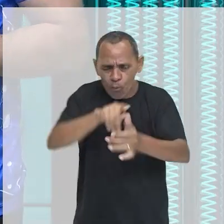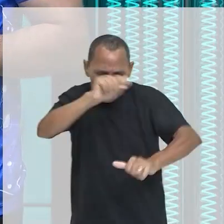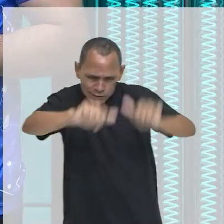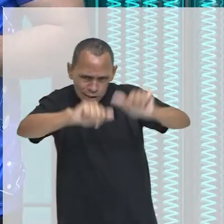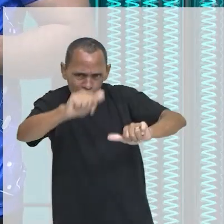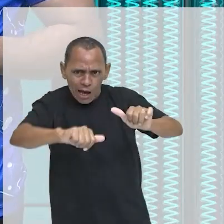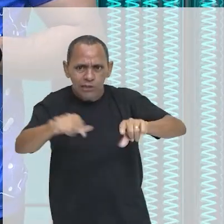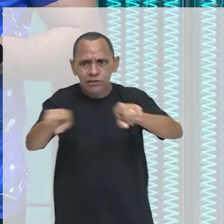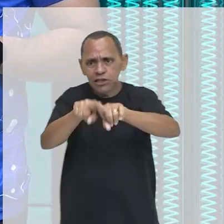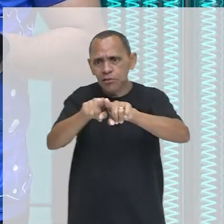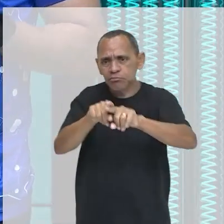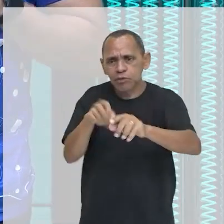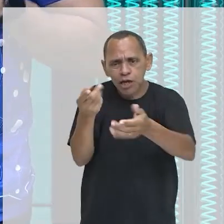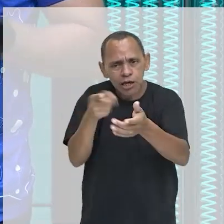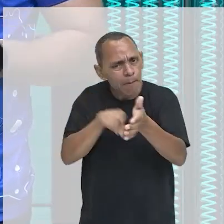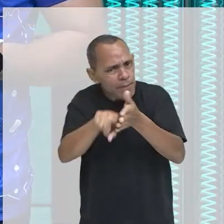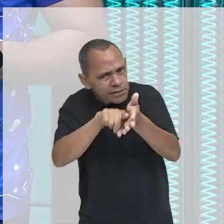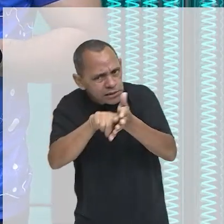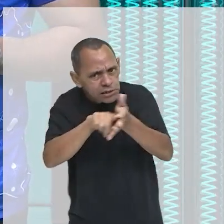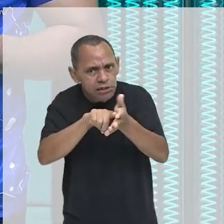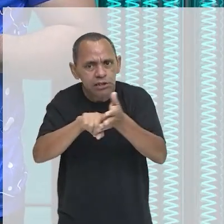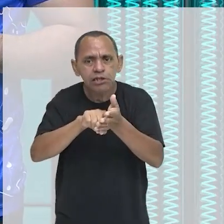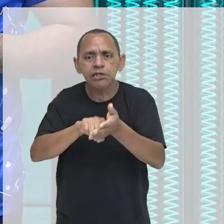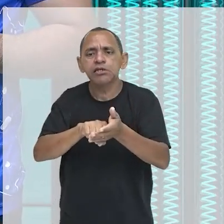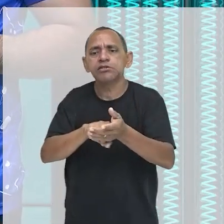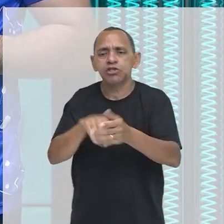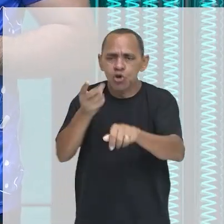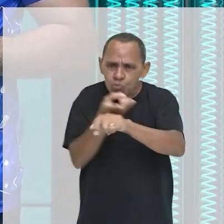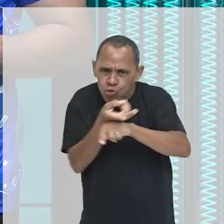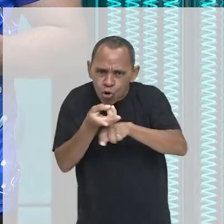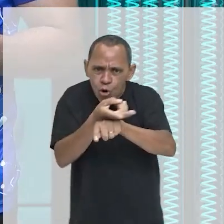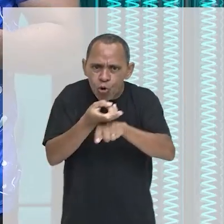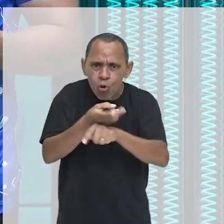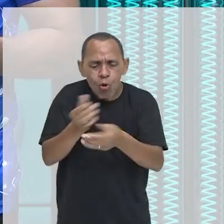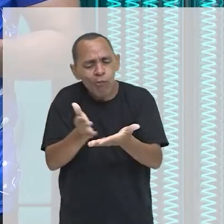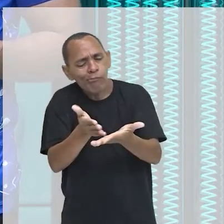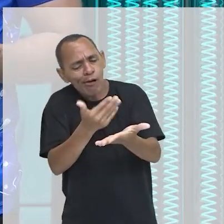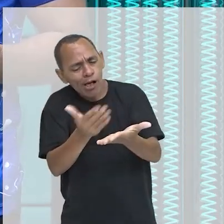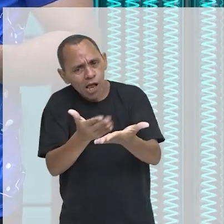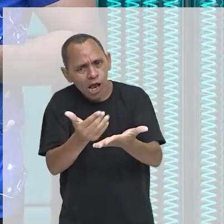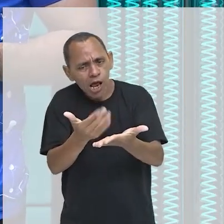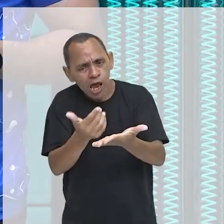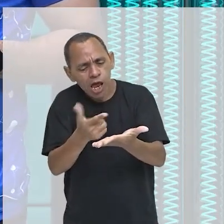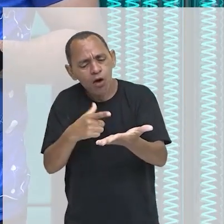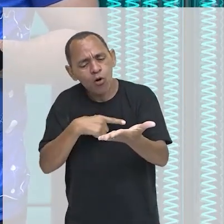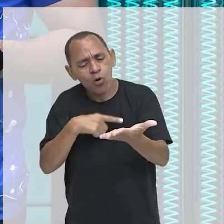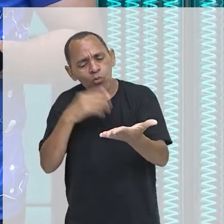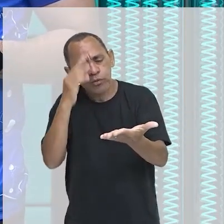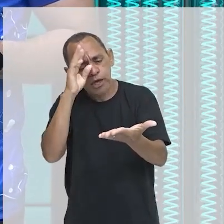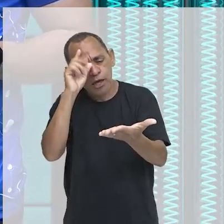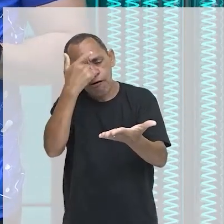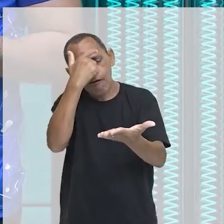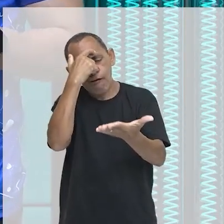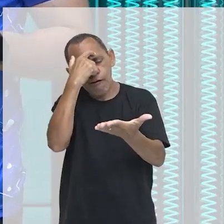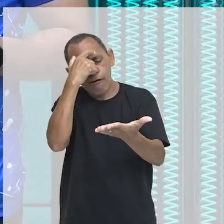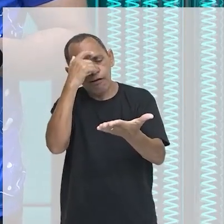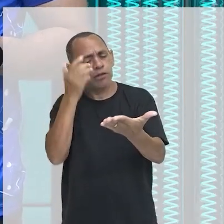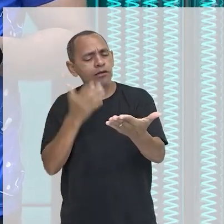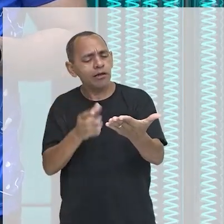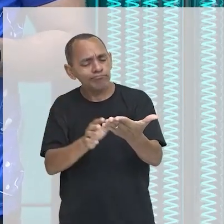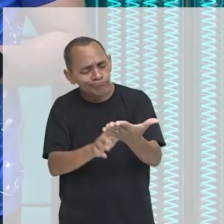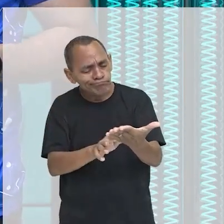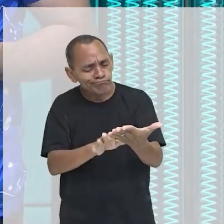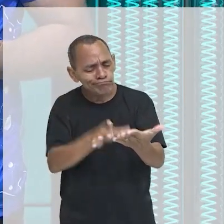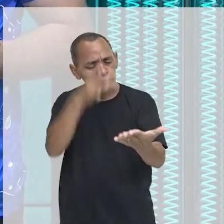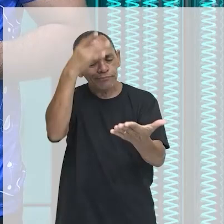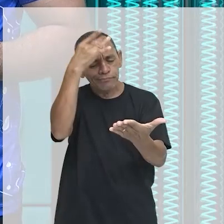de pesquisas, tá certo? Então tomem cuidado, você precisa ter razão. Para argumentar, você precisa estar pautado na razão, quais são as